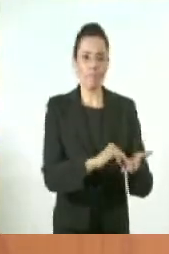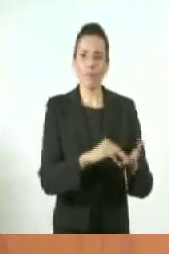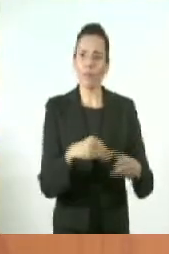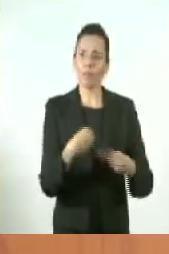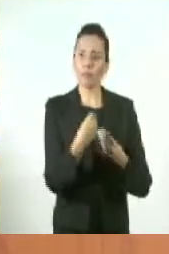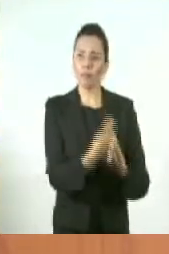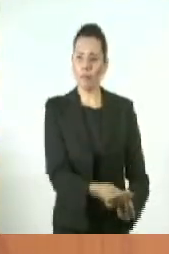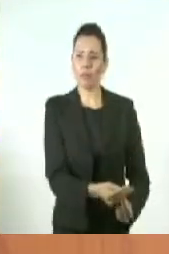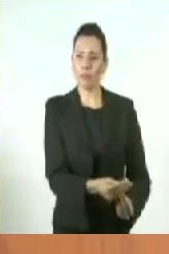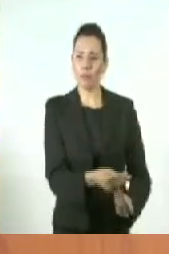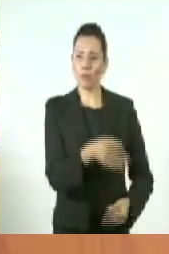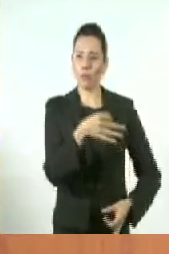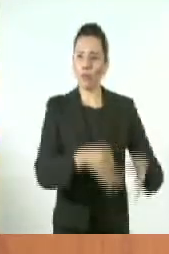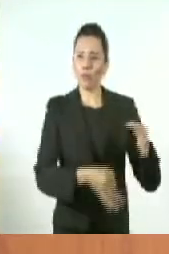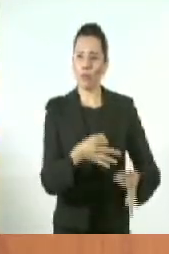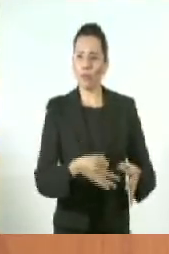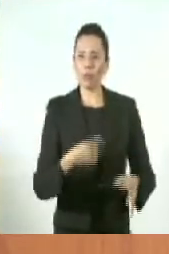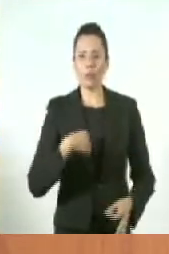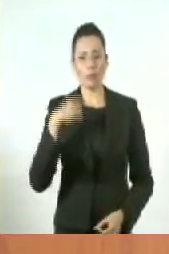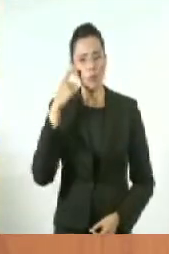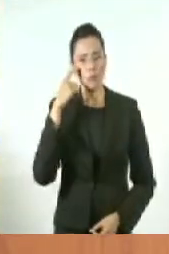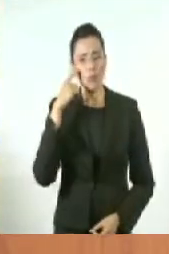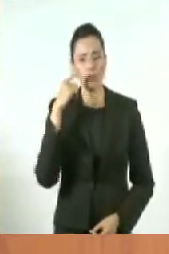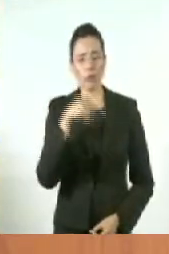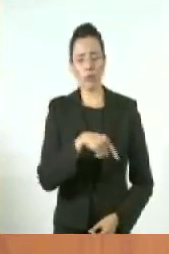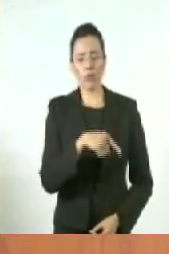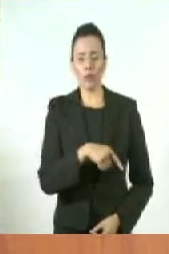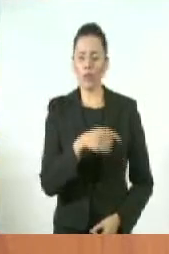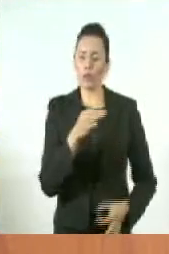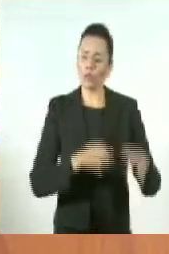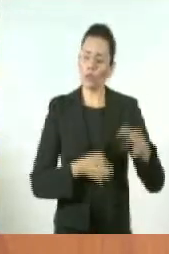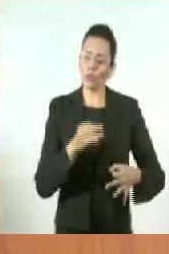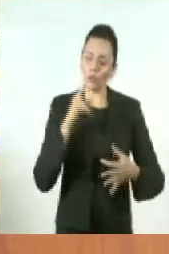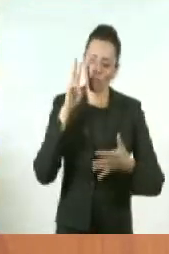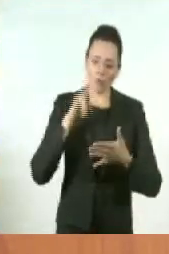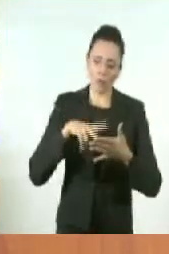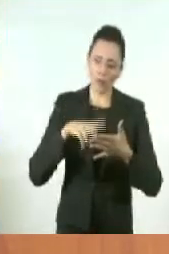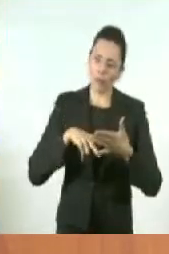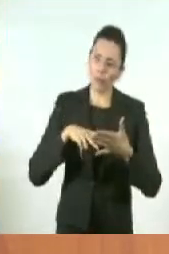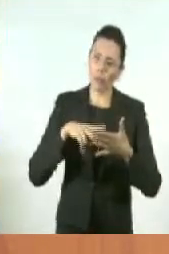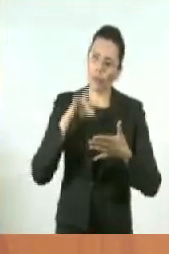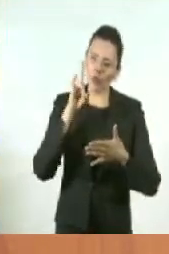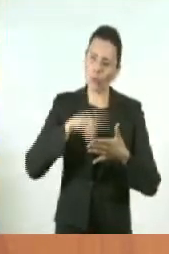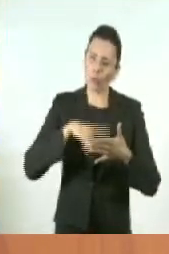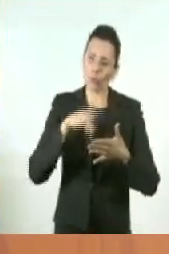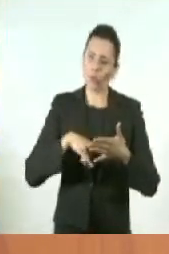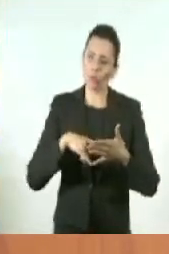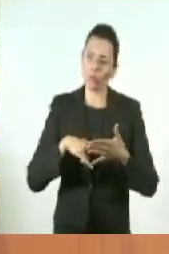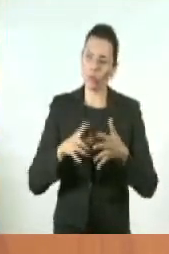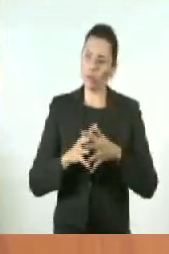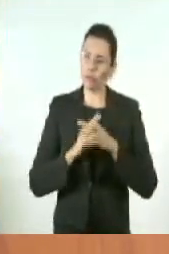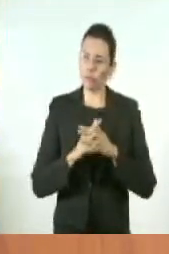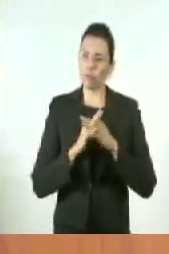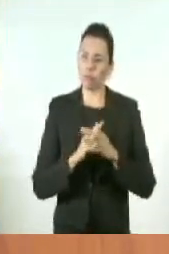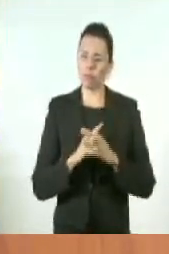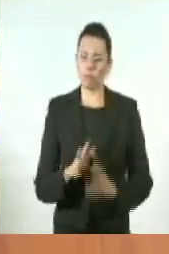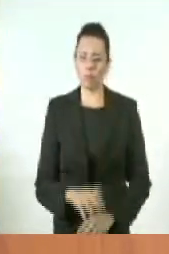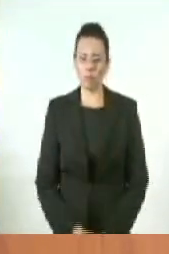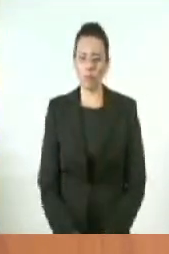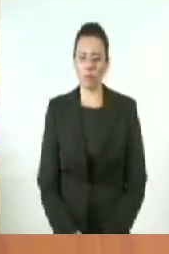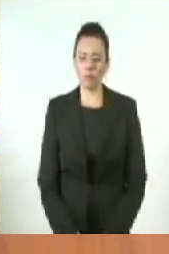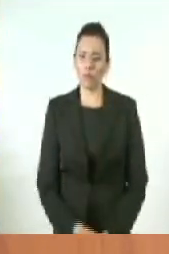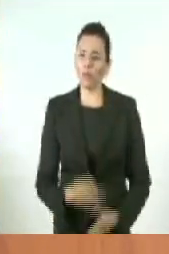juiz? Ora, é um questionamento que eu falo, eu não estou falando do juiz nem nada, mas isso está errado, você não